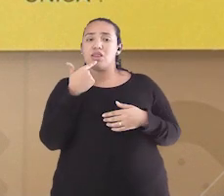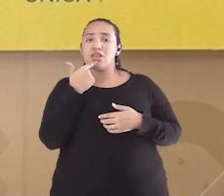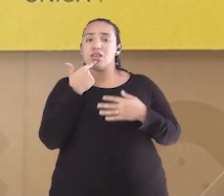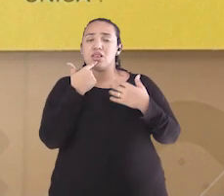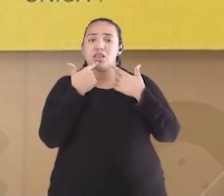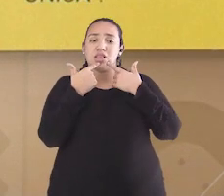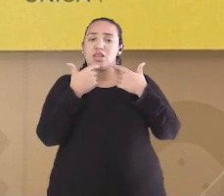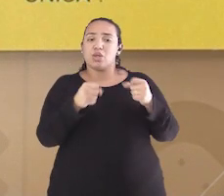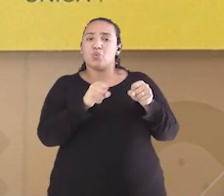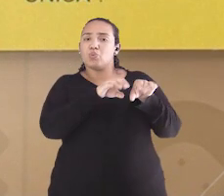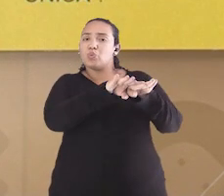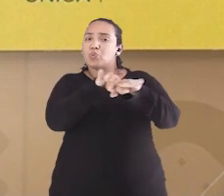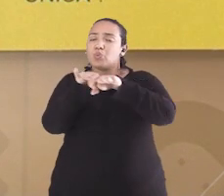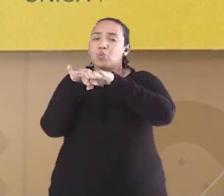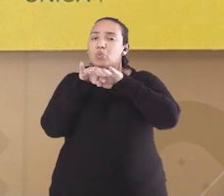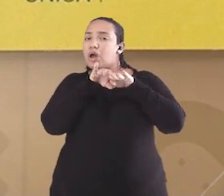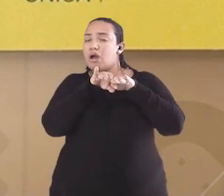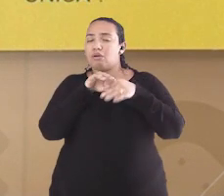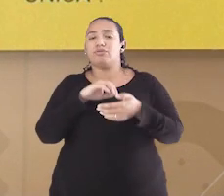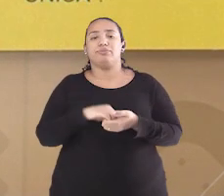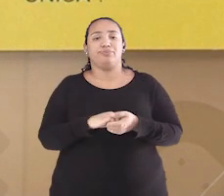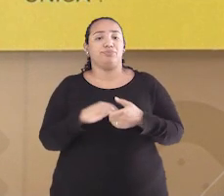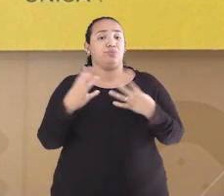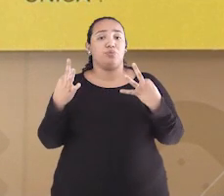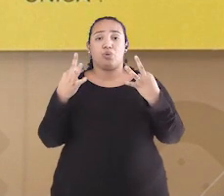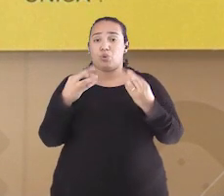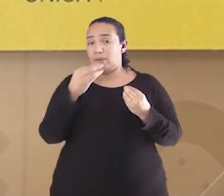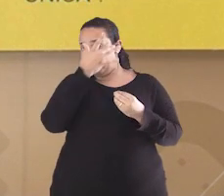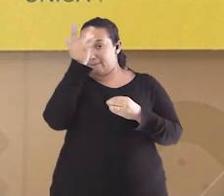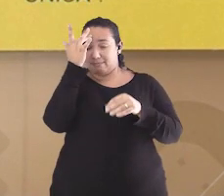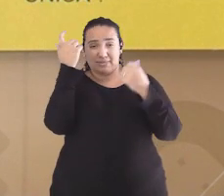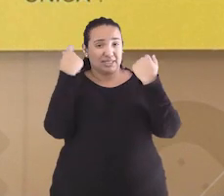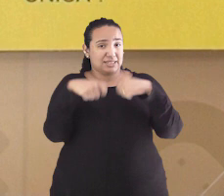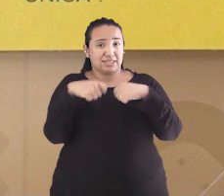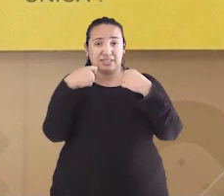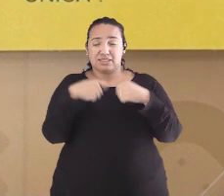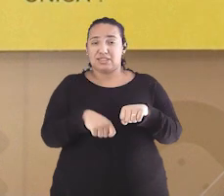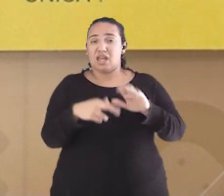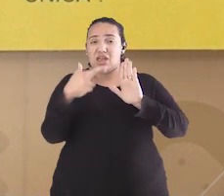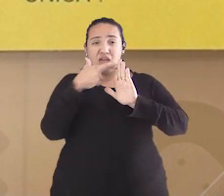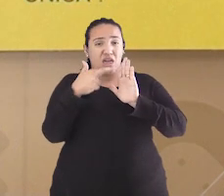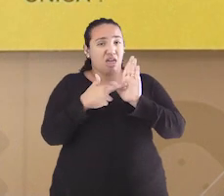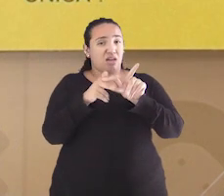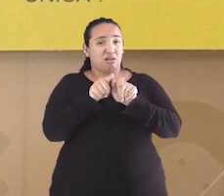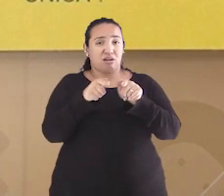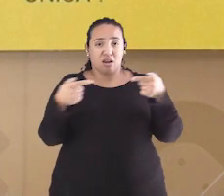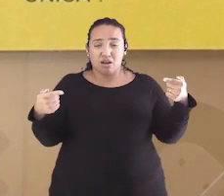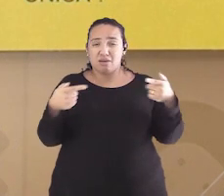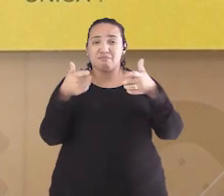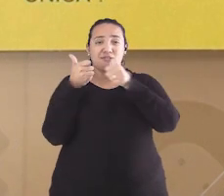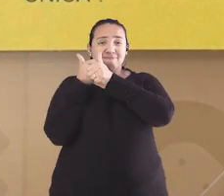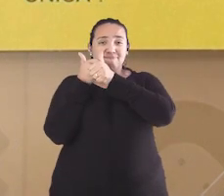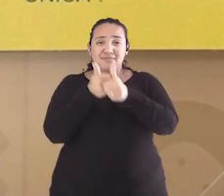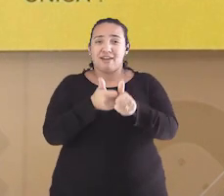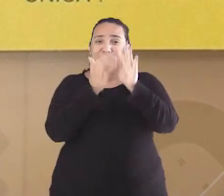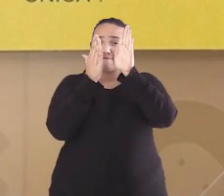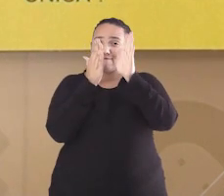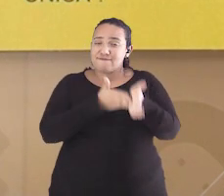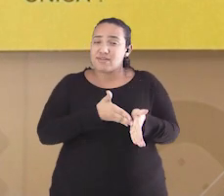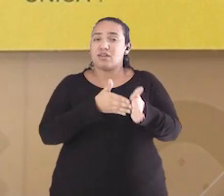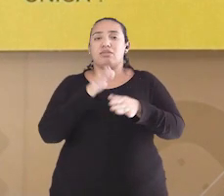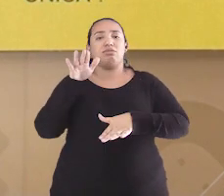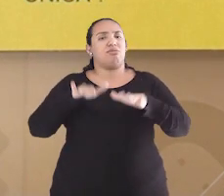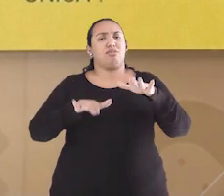uniformidade linguística. O que é isso? Todos deveriam seguir à risca as normas gramaticais, independentemente